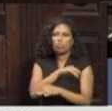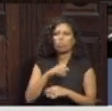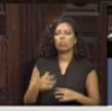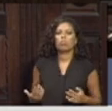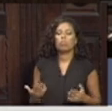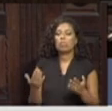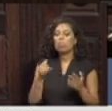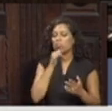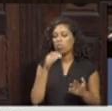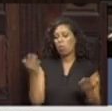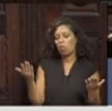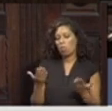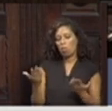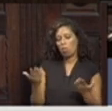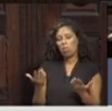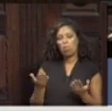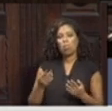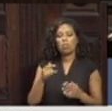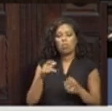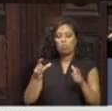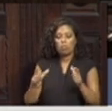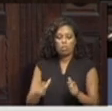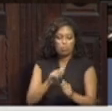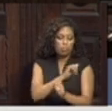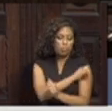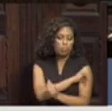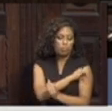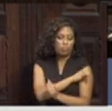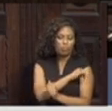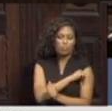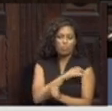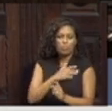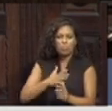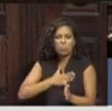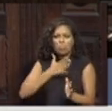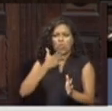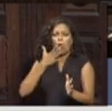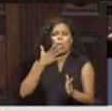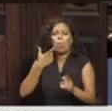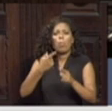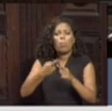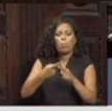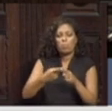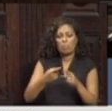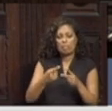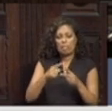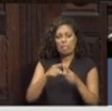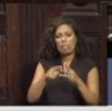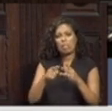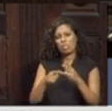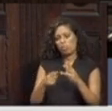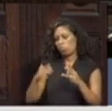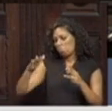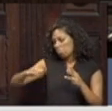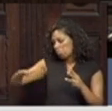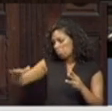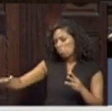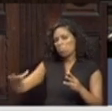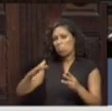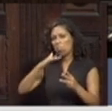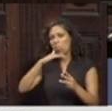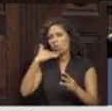atenção em relação à situação de violência no Rio de Janeiro e não